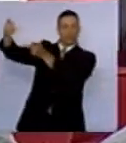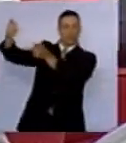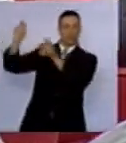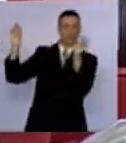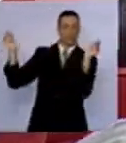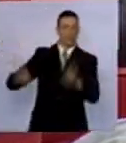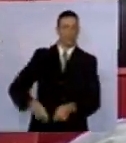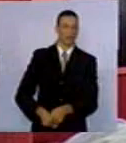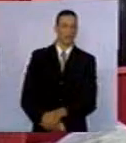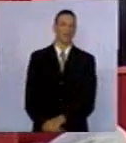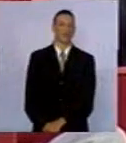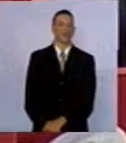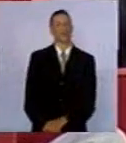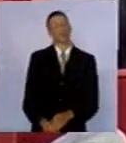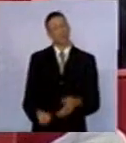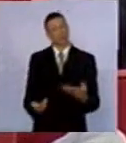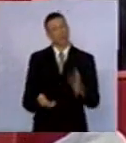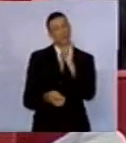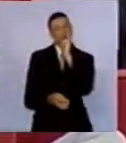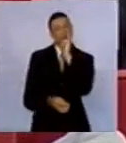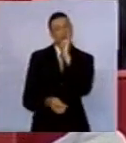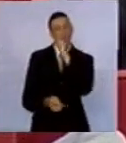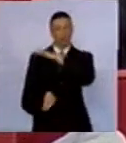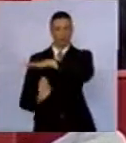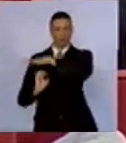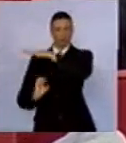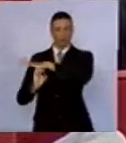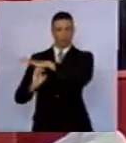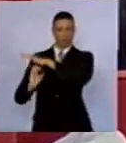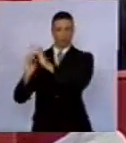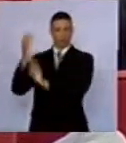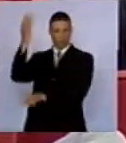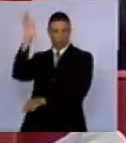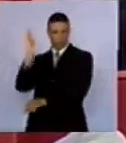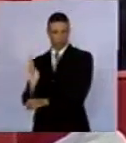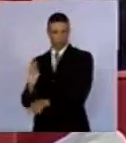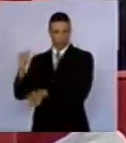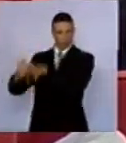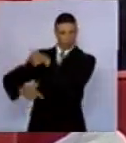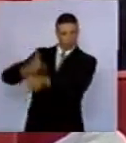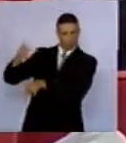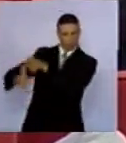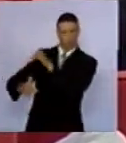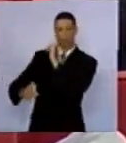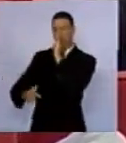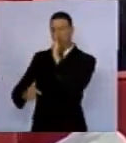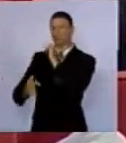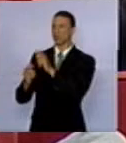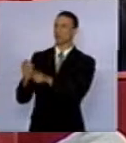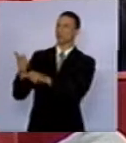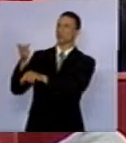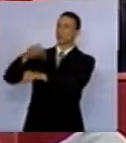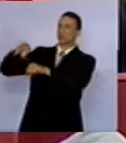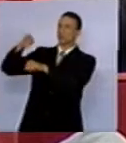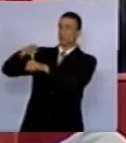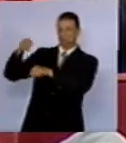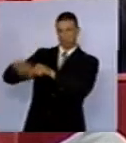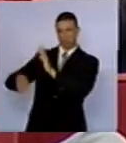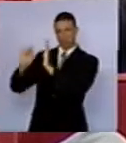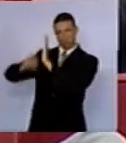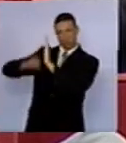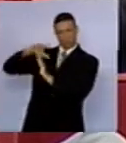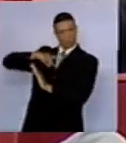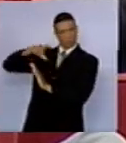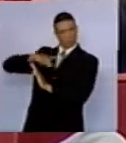São exemplos da capacidade do produtor independente brasileiro. A série Peixonauta, um sucesso de exportação, produzido por produção